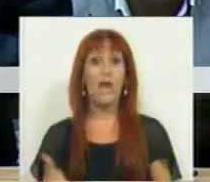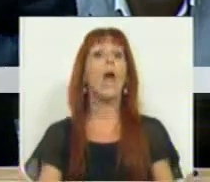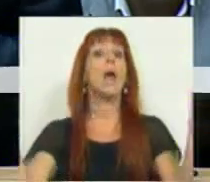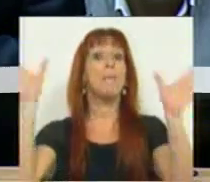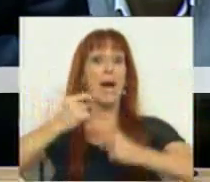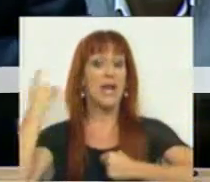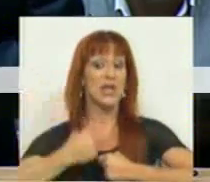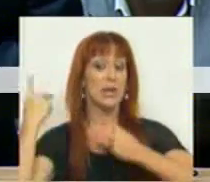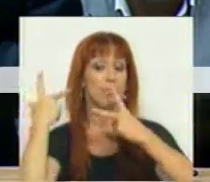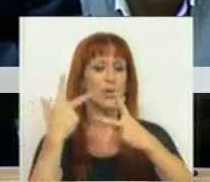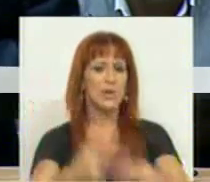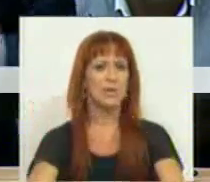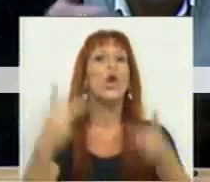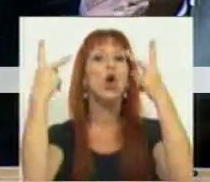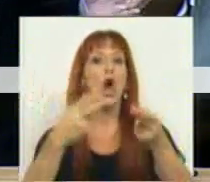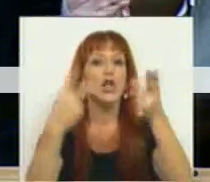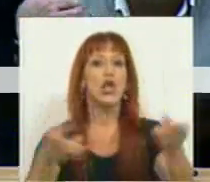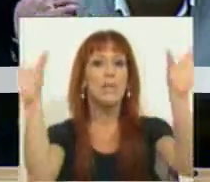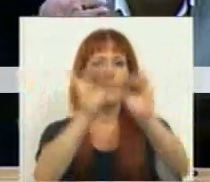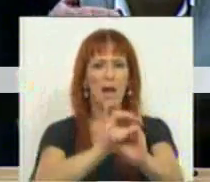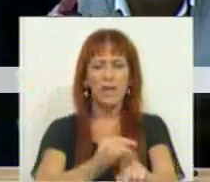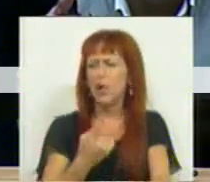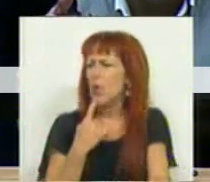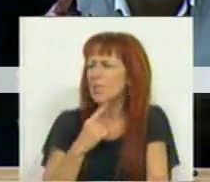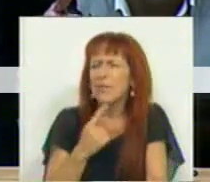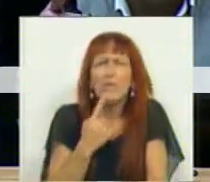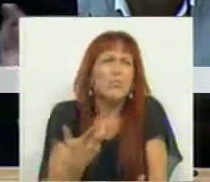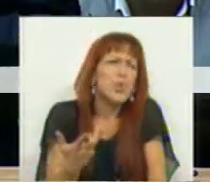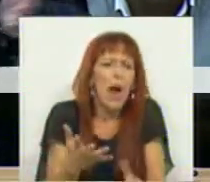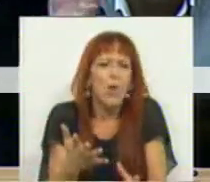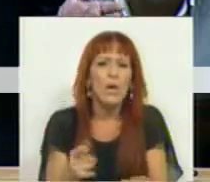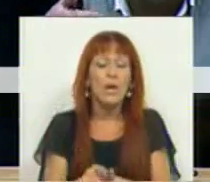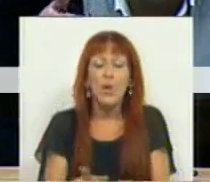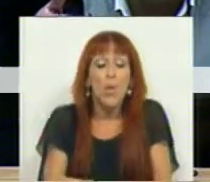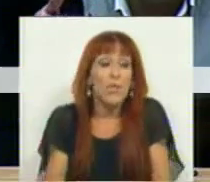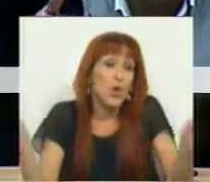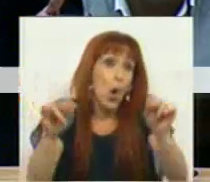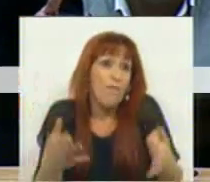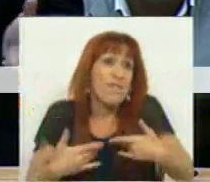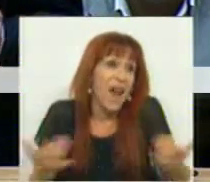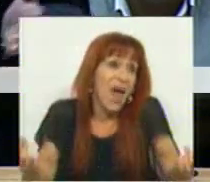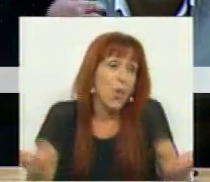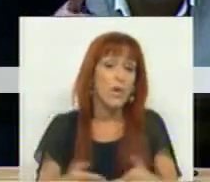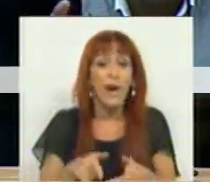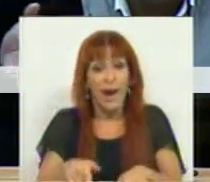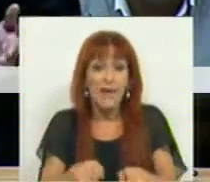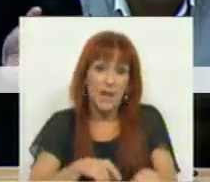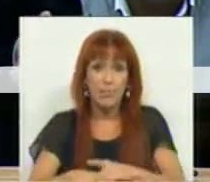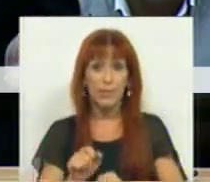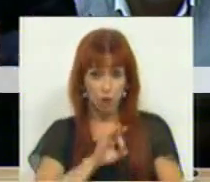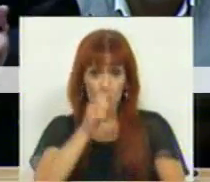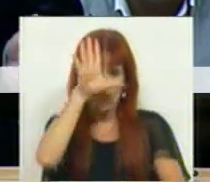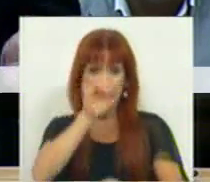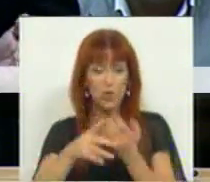mais austeridade e mais cortes. Bem, não percebemos grande coisa. Isso não traz novidade nenhuma. Essa é a política do